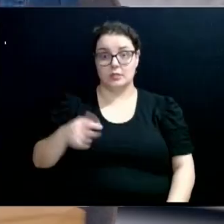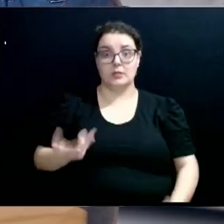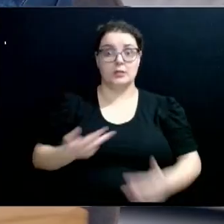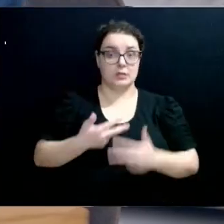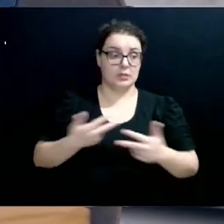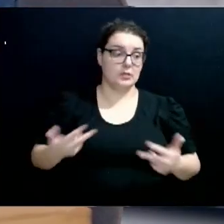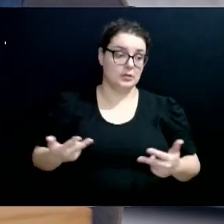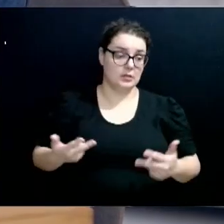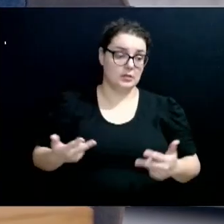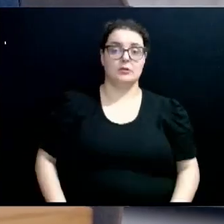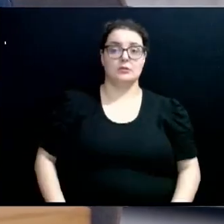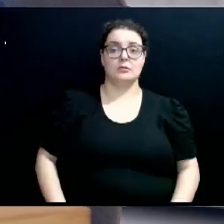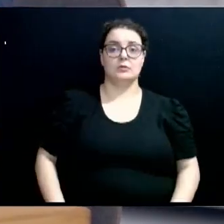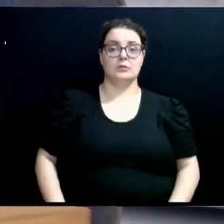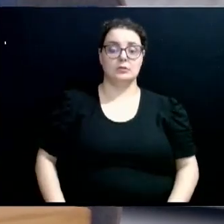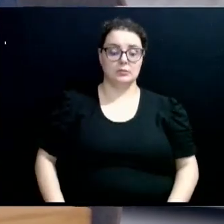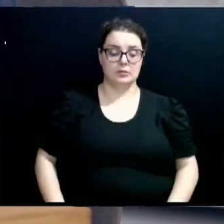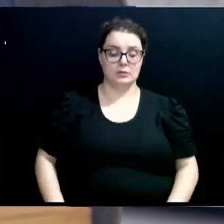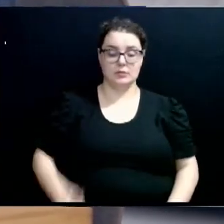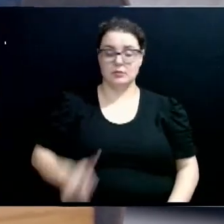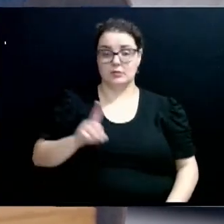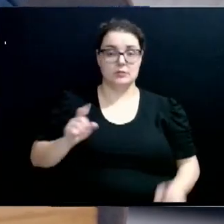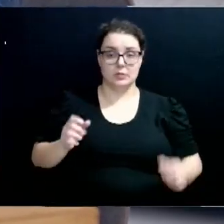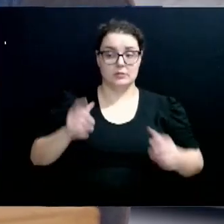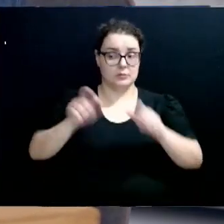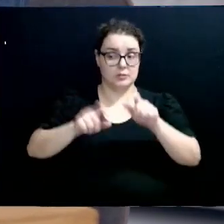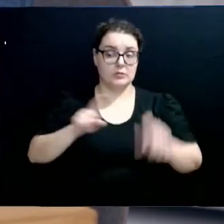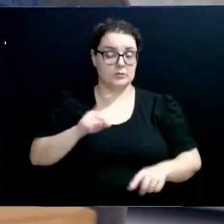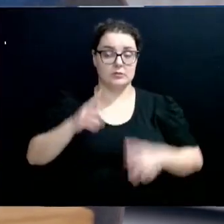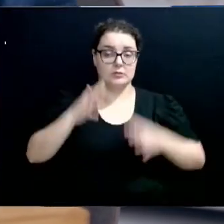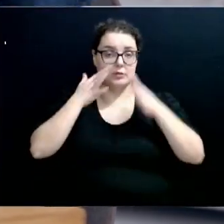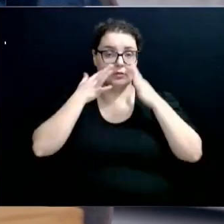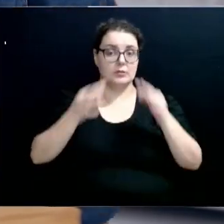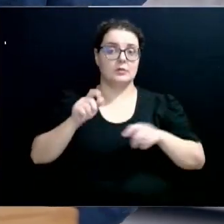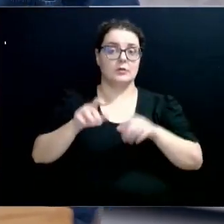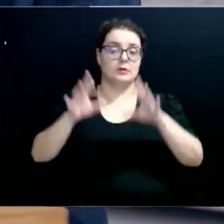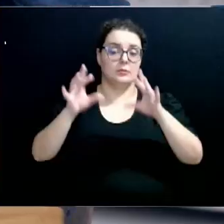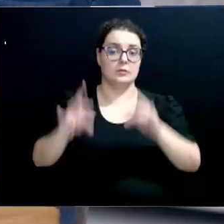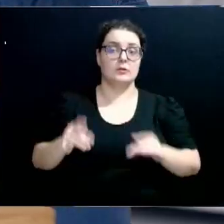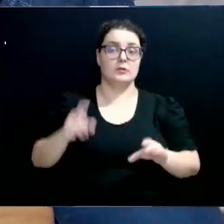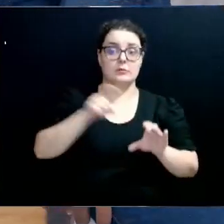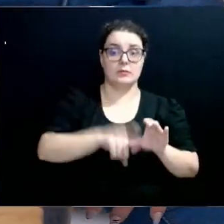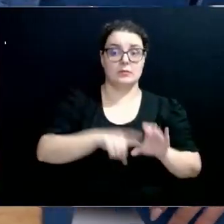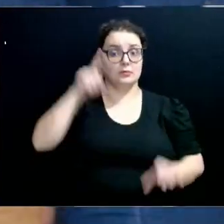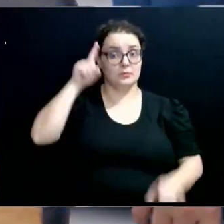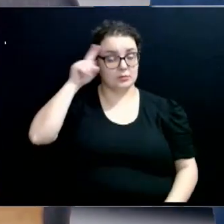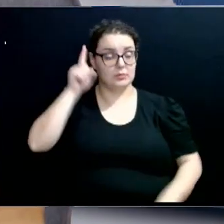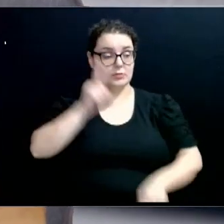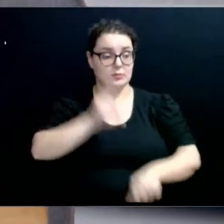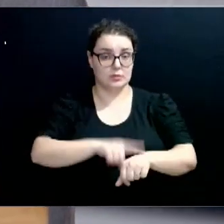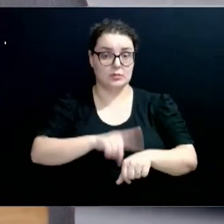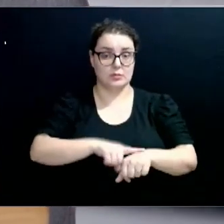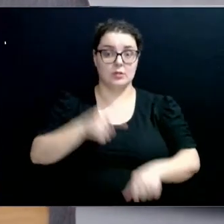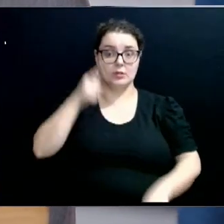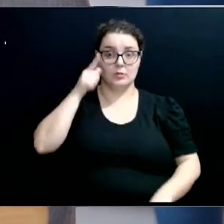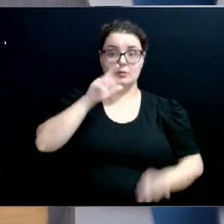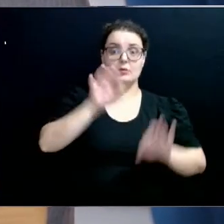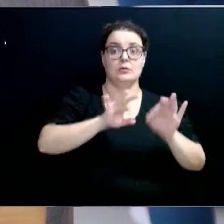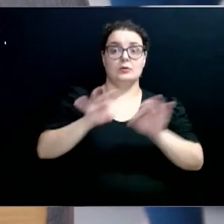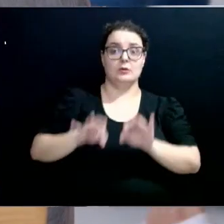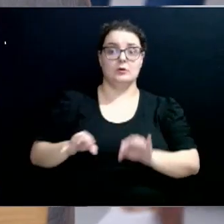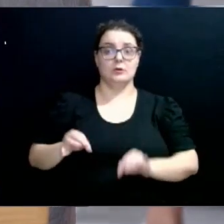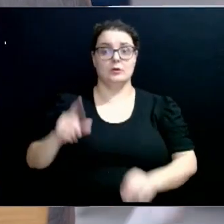importante, que também as pessoas muitas vezes não estão atentas a esses detalhes. Dependendo do dia e do horário que você